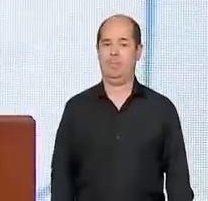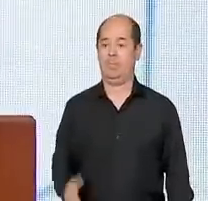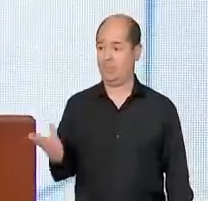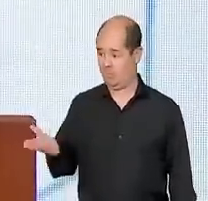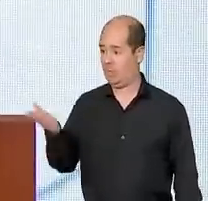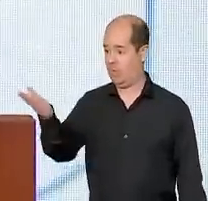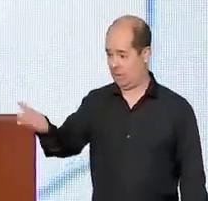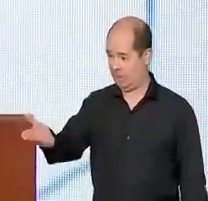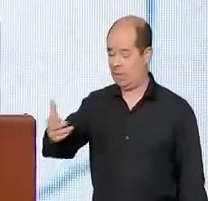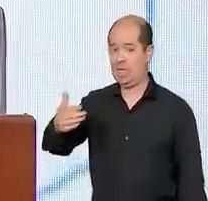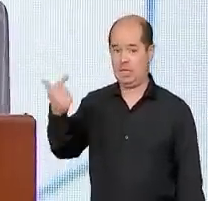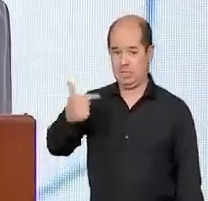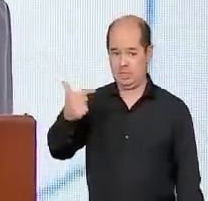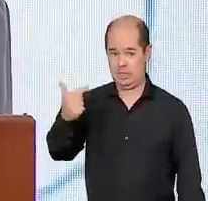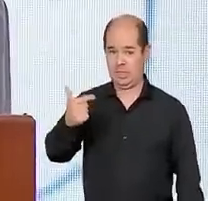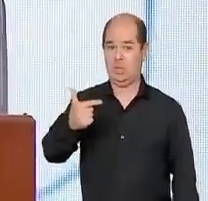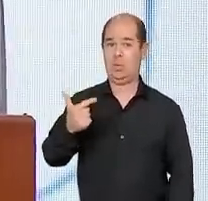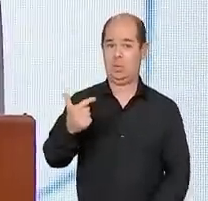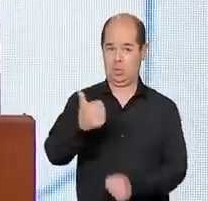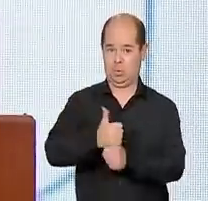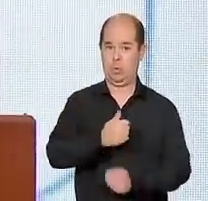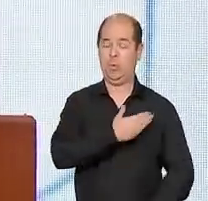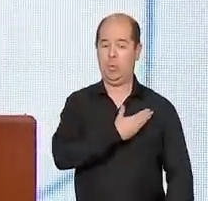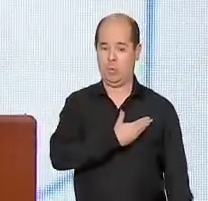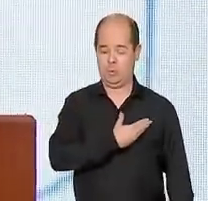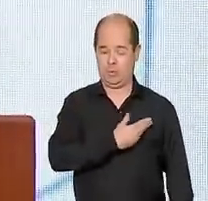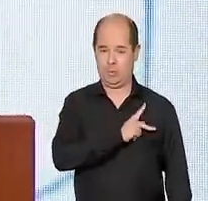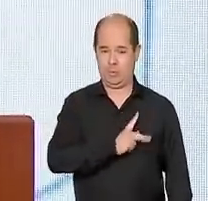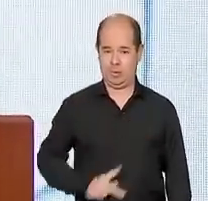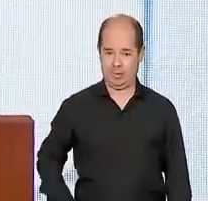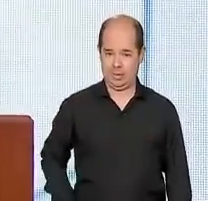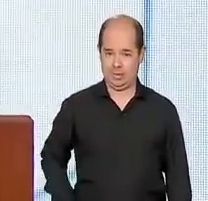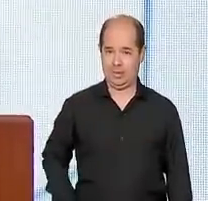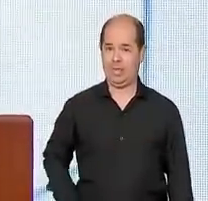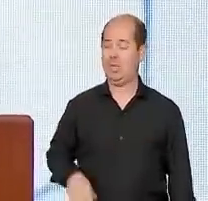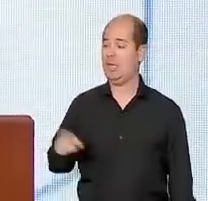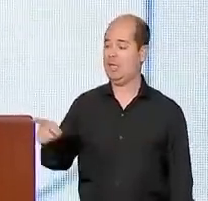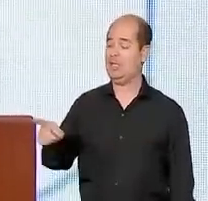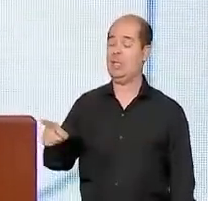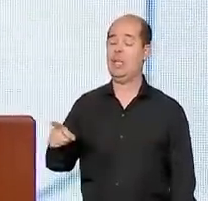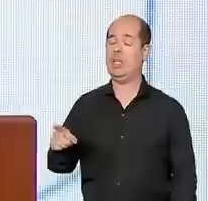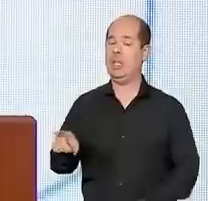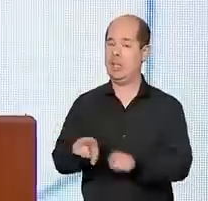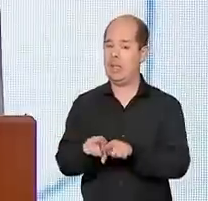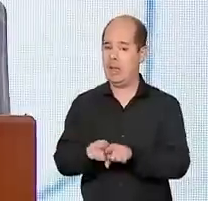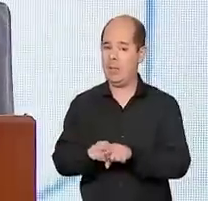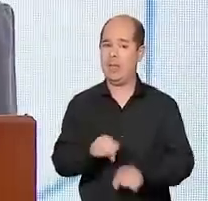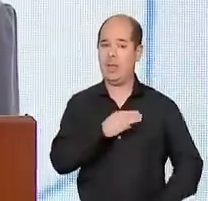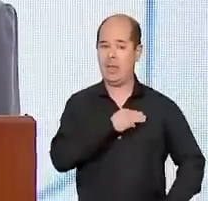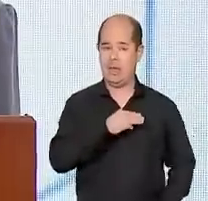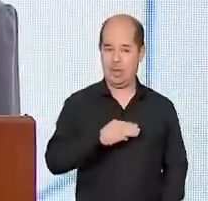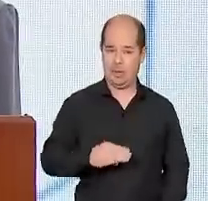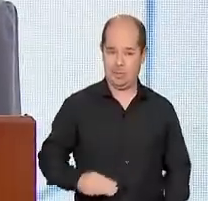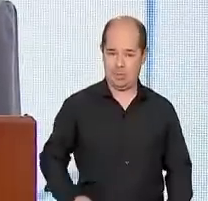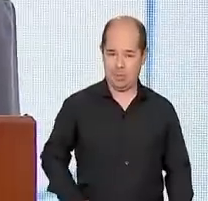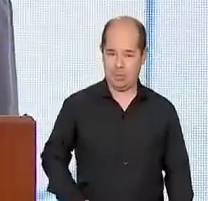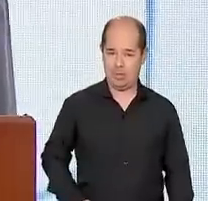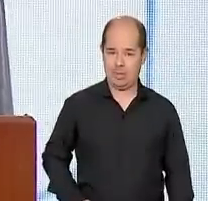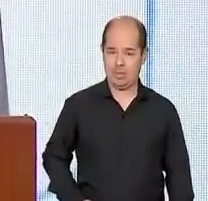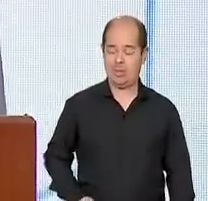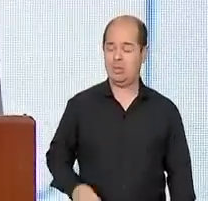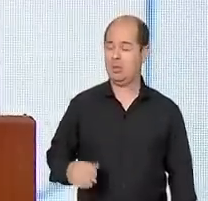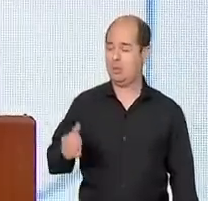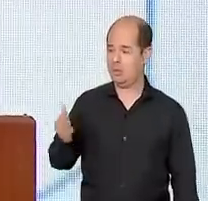senhor vice-presidente da República e ministro do Desenvolvimento, Indústria, Comércio e Serviço,